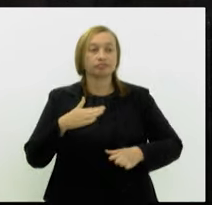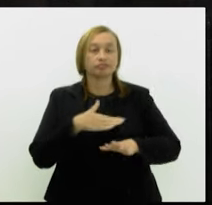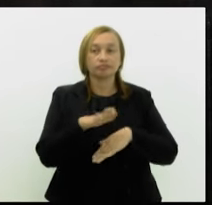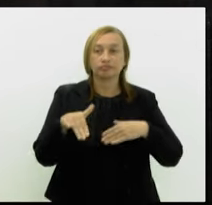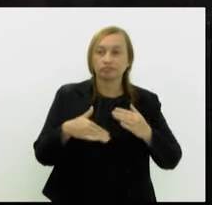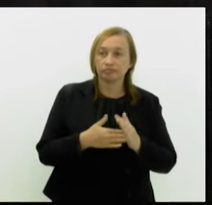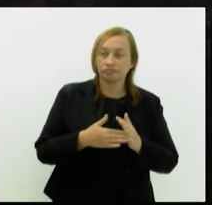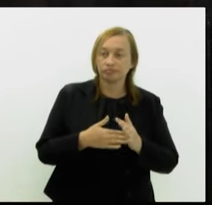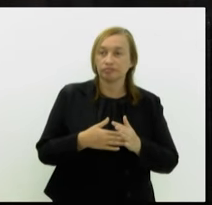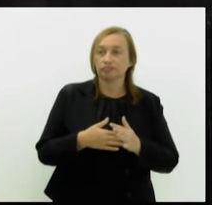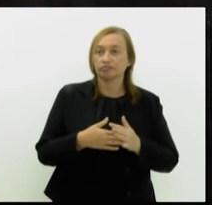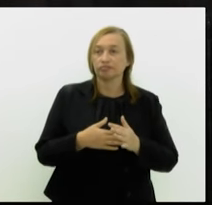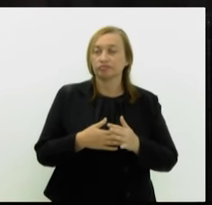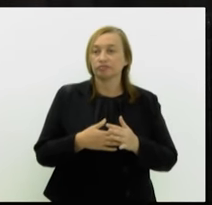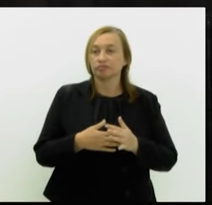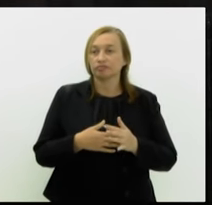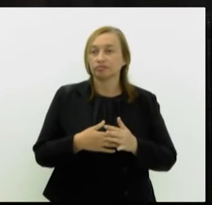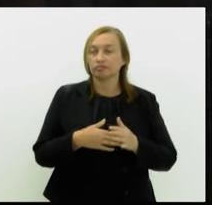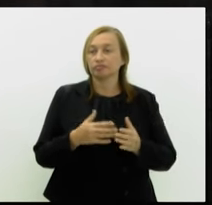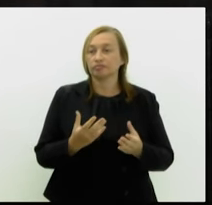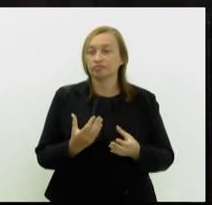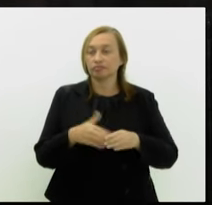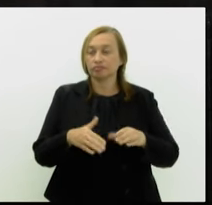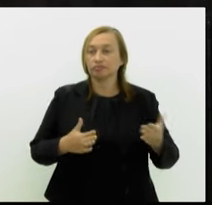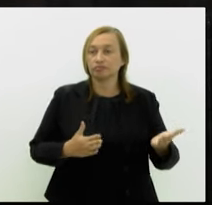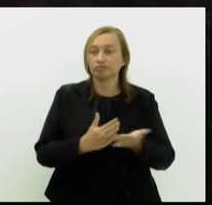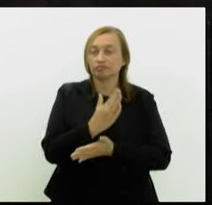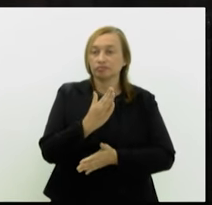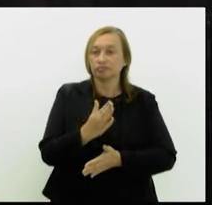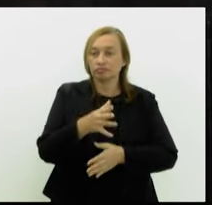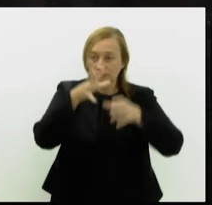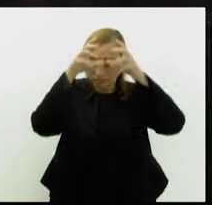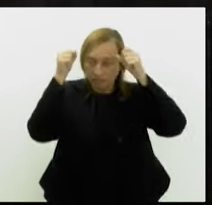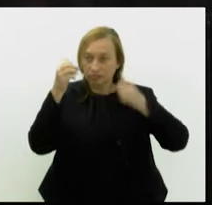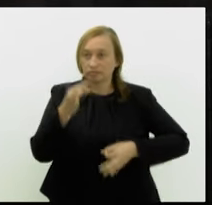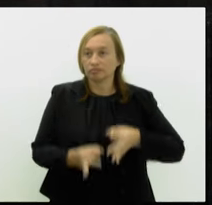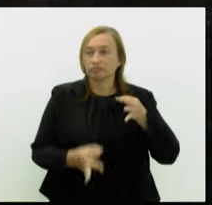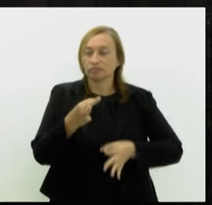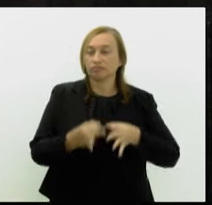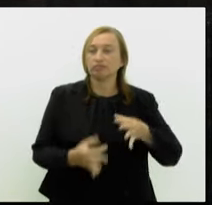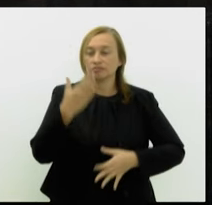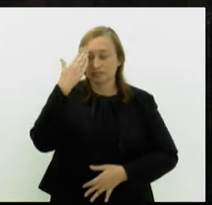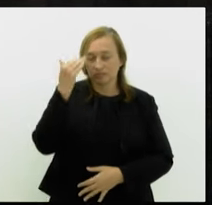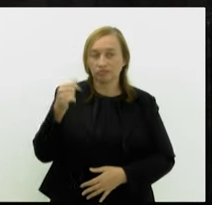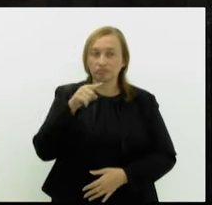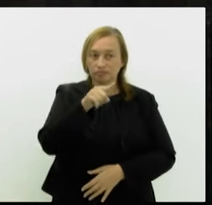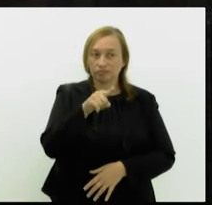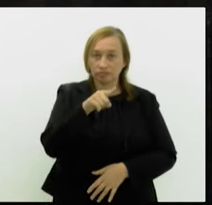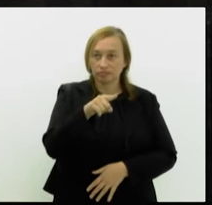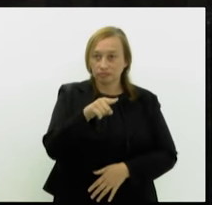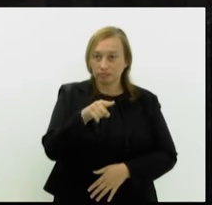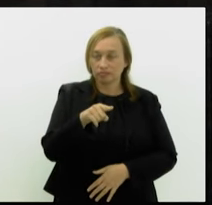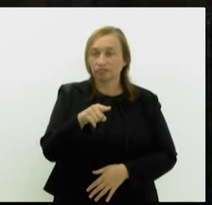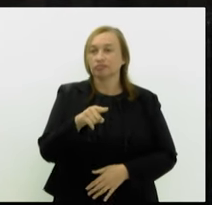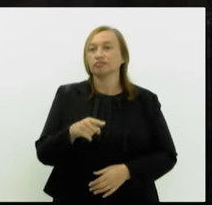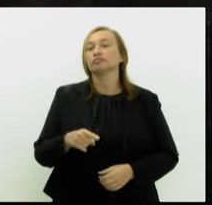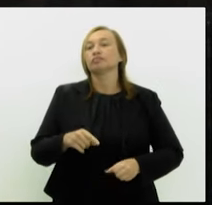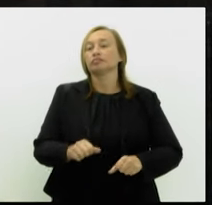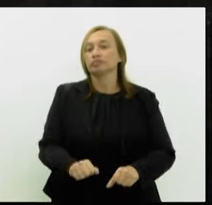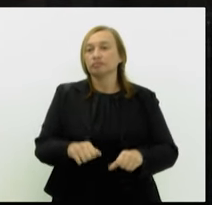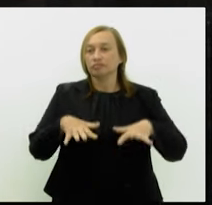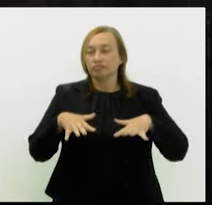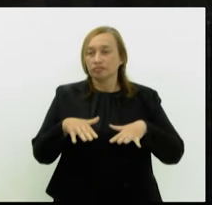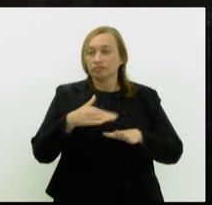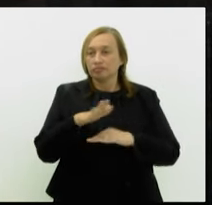aqueles que passaram no concurso para o Tribunal de Justiça. Eu sei que você, presidindo essa sessão, e todos os colegas aqui